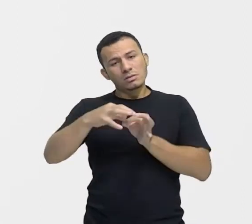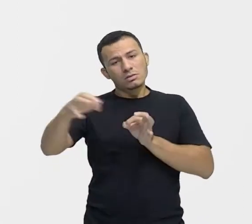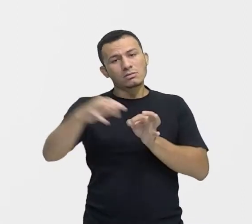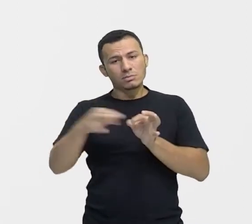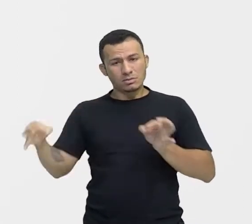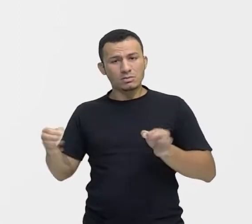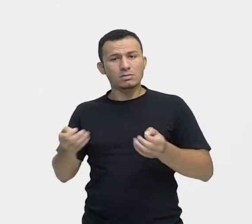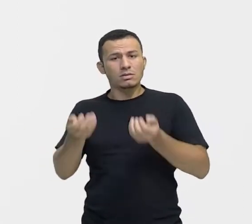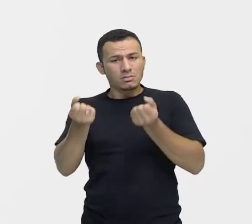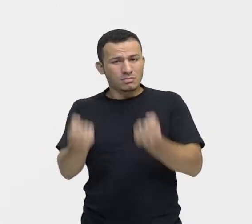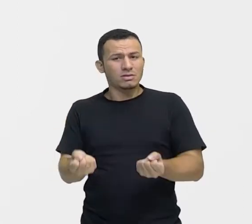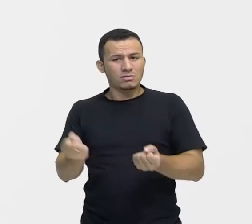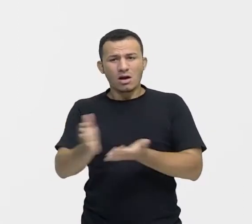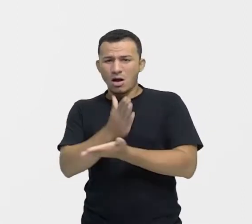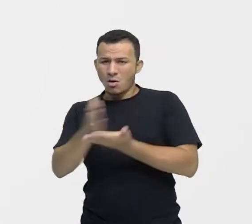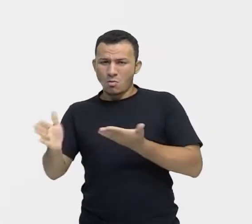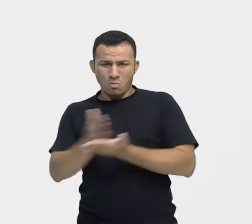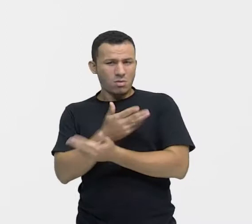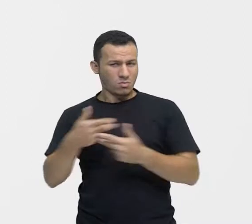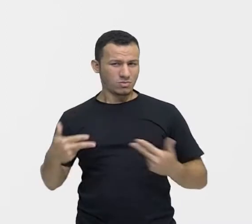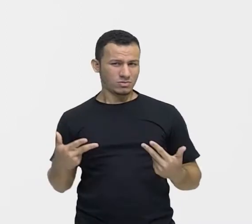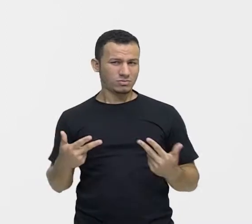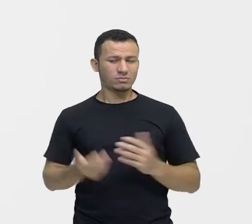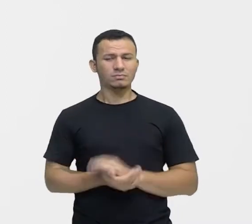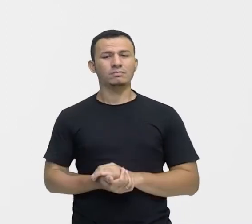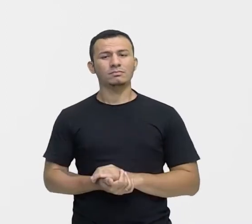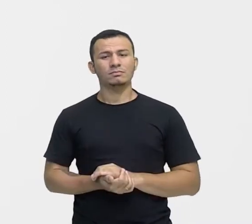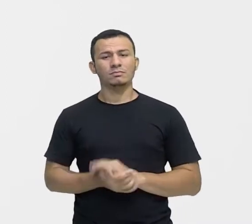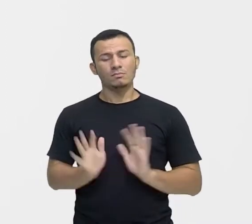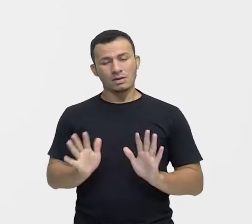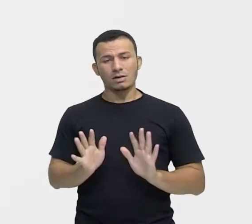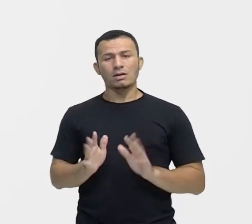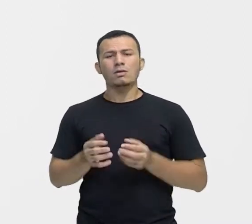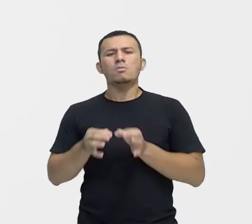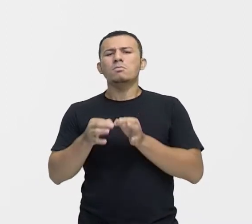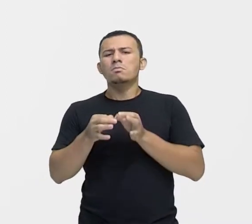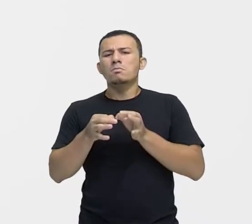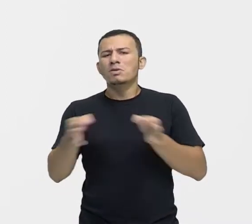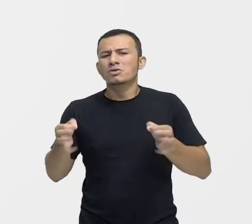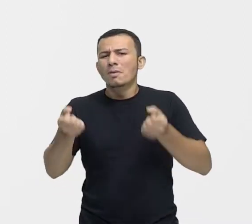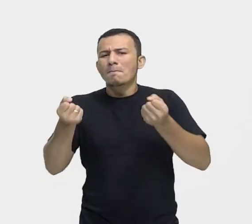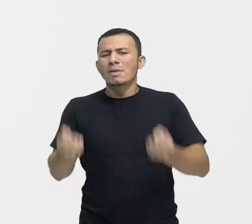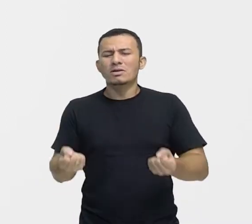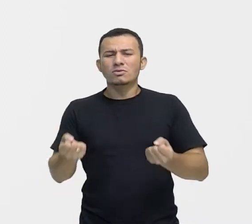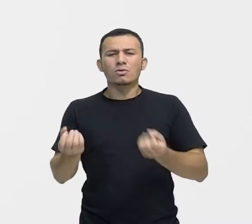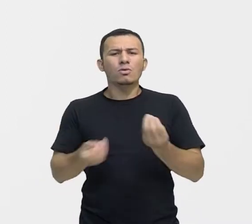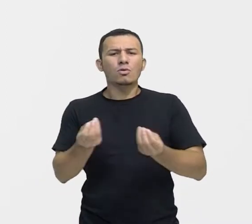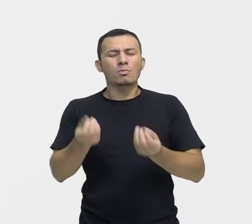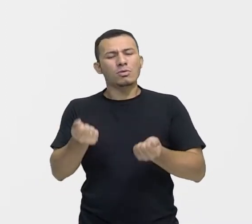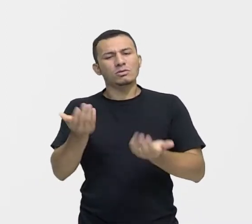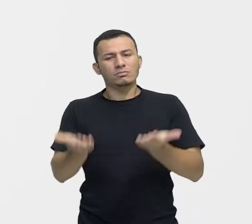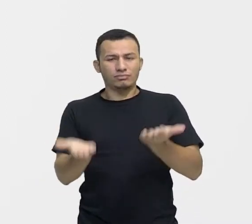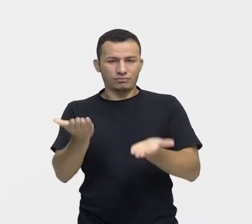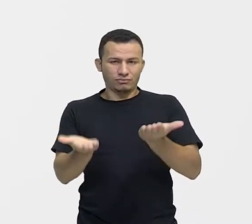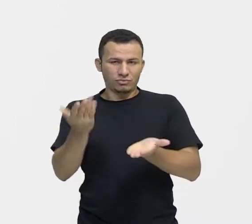a massa de algo. Por exemplo, para medir massas, podemos usar uma